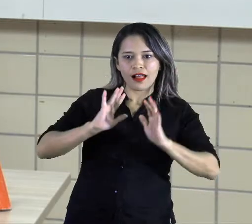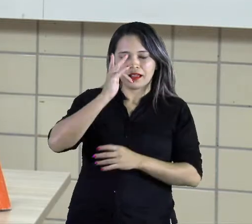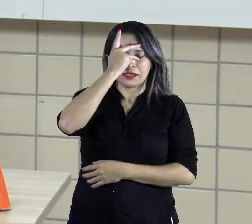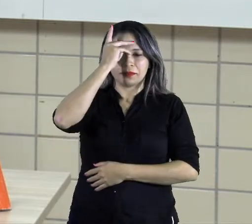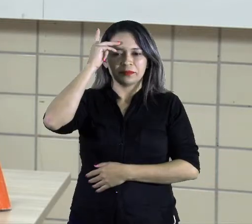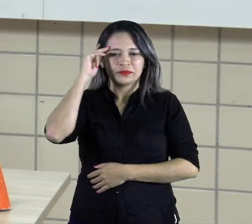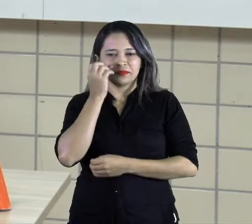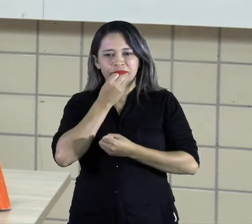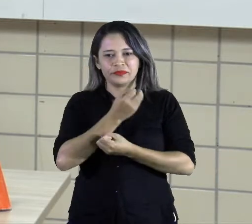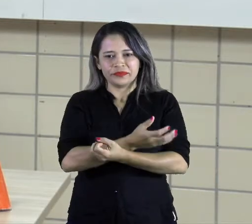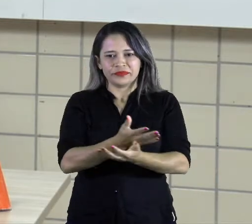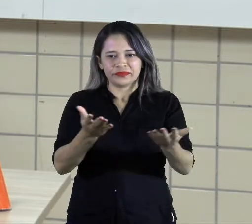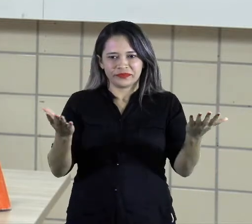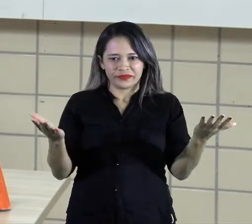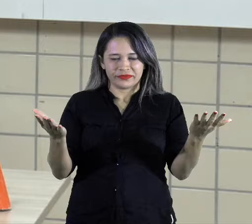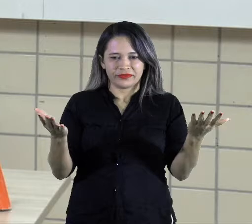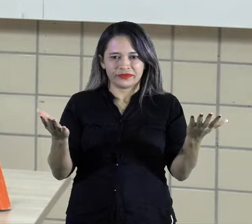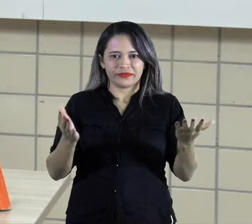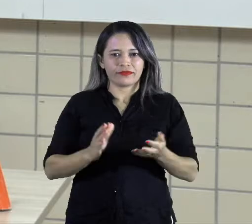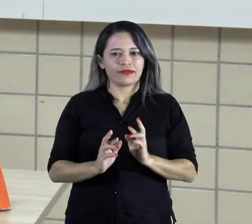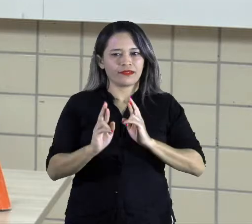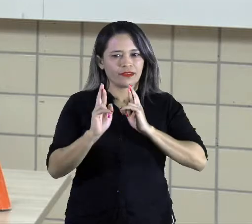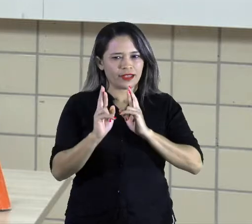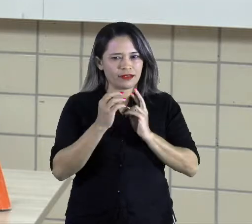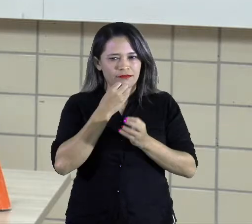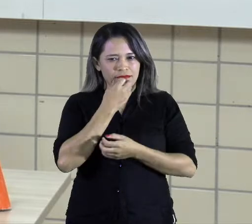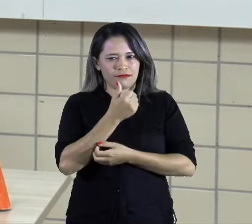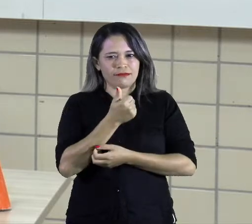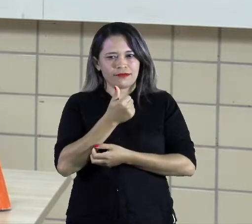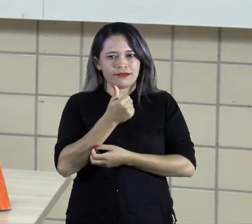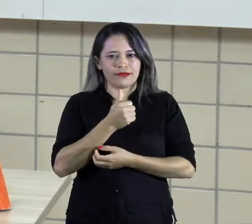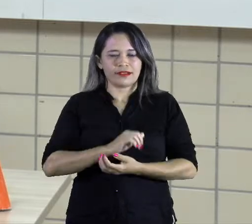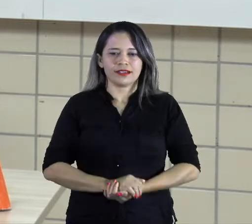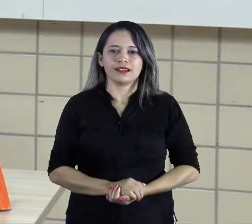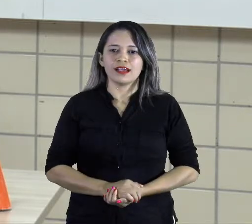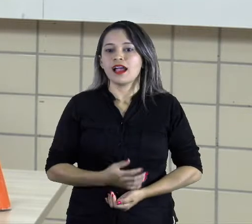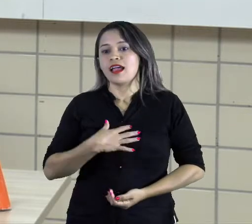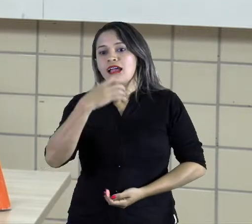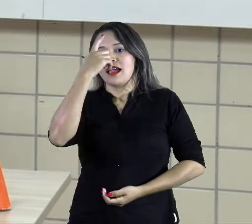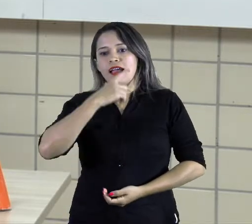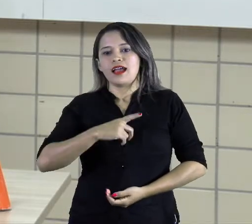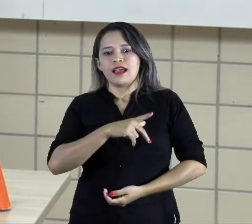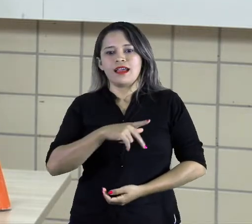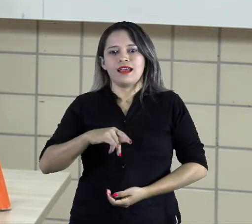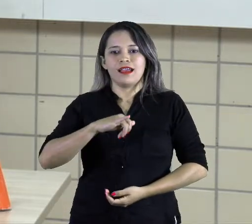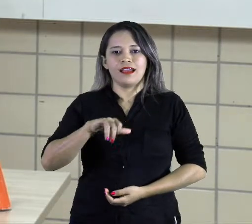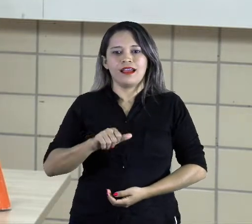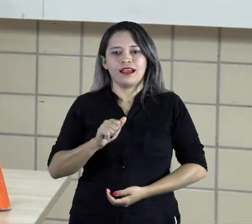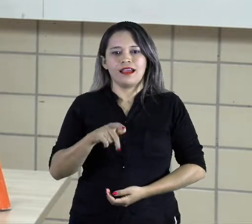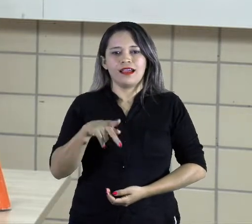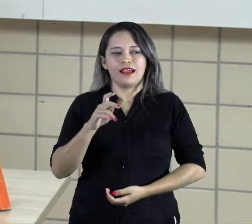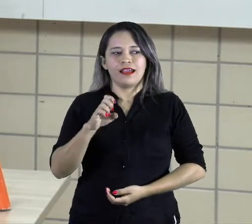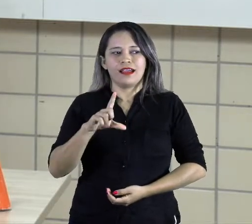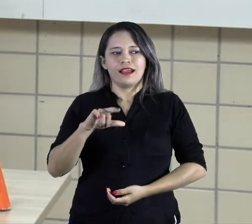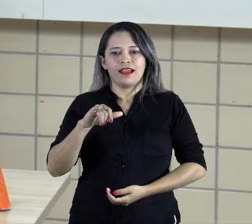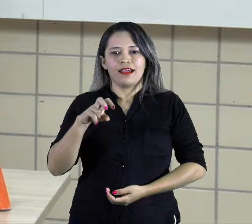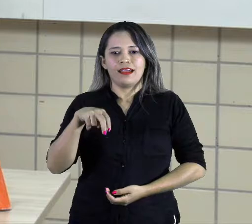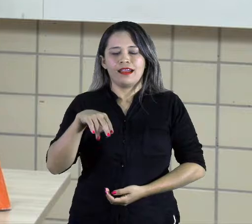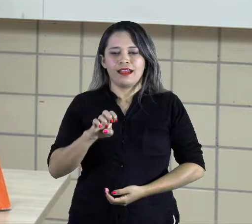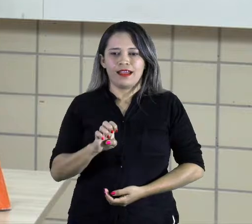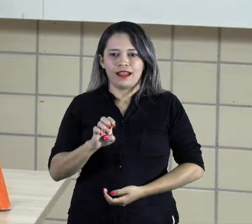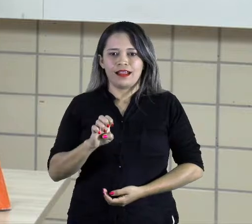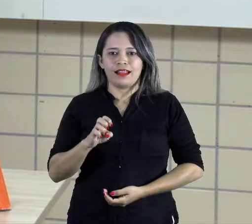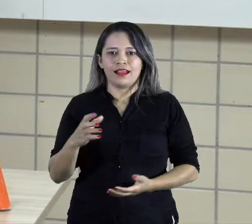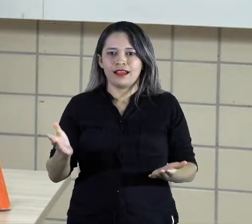pessoal, tudo bem com vocês? Espero que estejam bem. Aqui é a professora Jaqueline, professora de matemática. Nós já estamos na